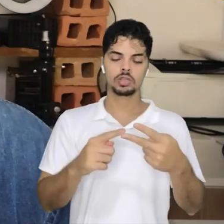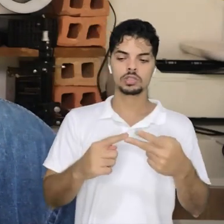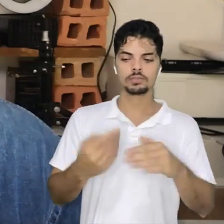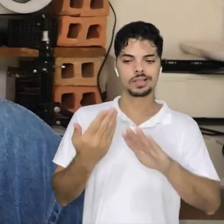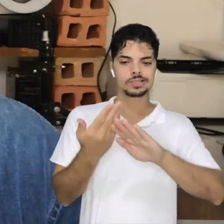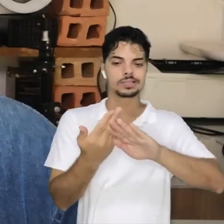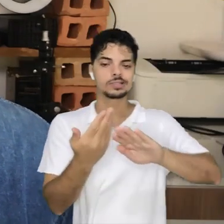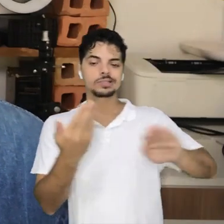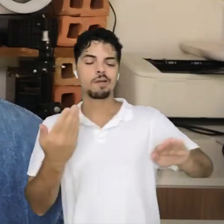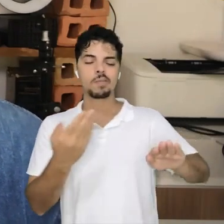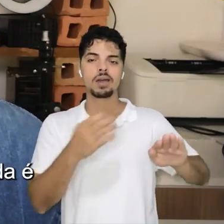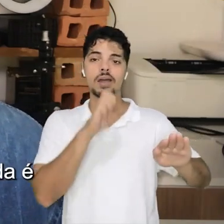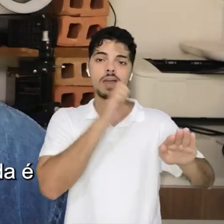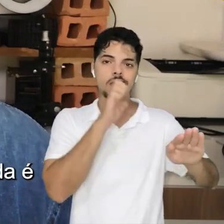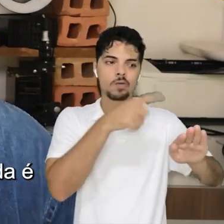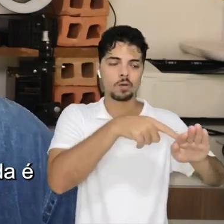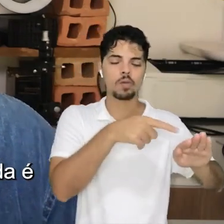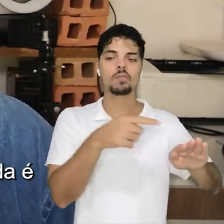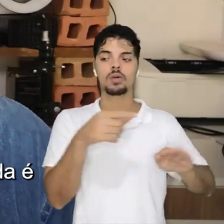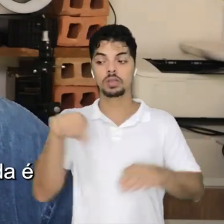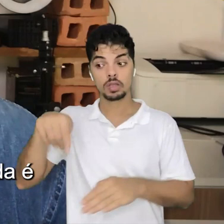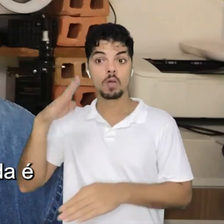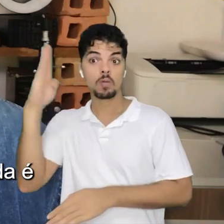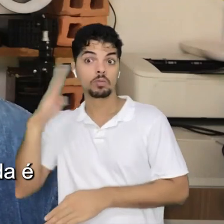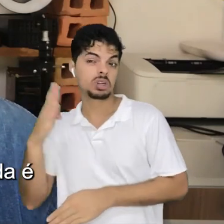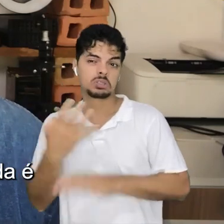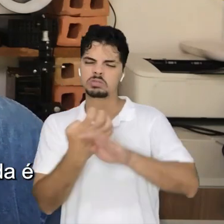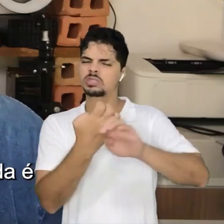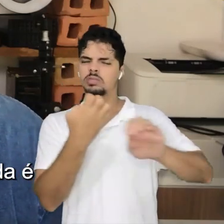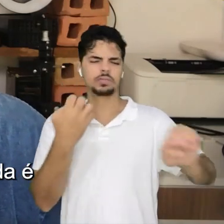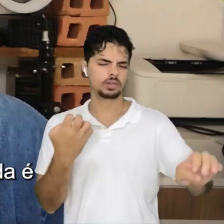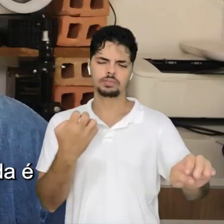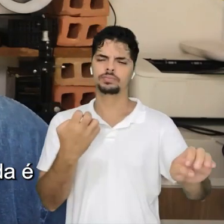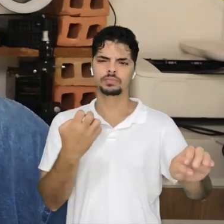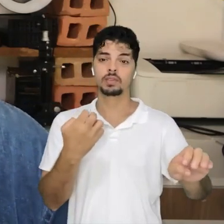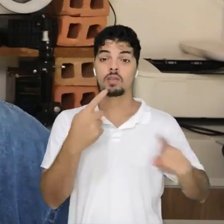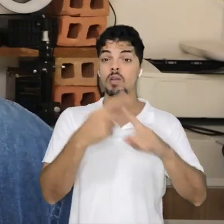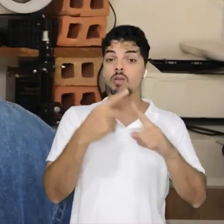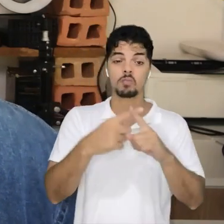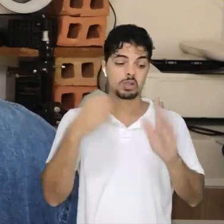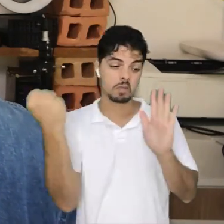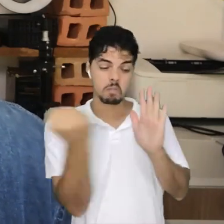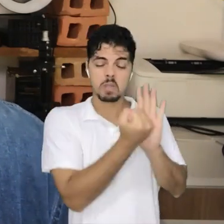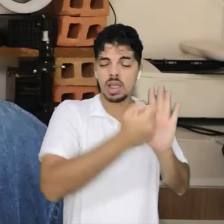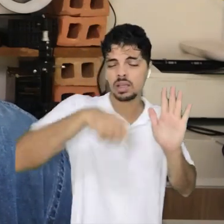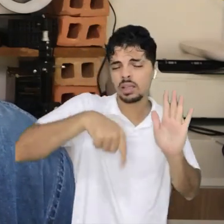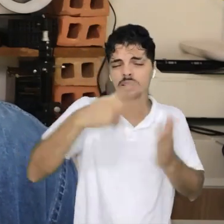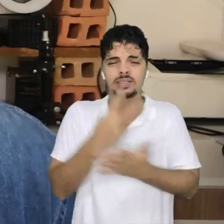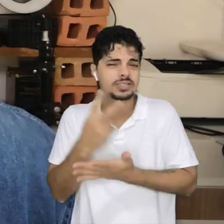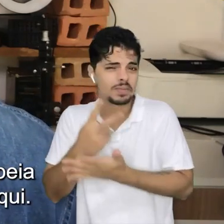Brasil Europa a percepção dos processos de nossa história ainda é muito marcada pela nossa relação quer como